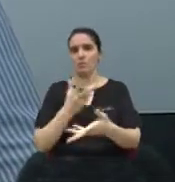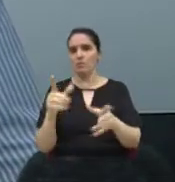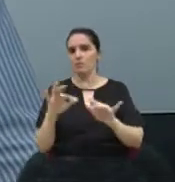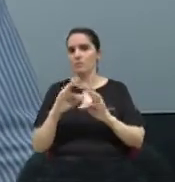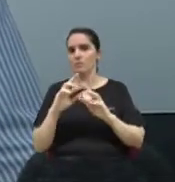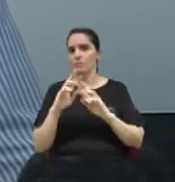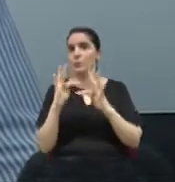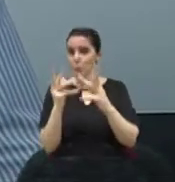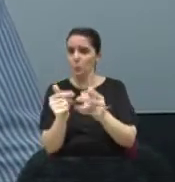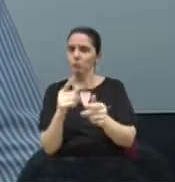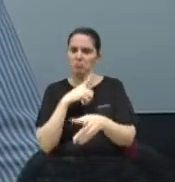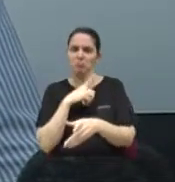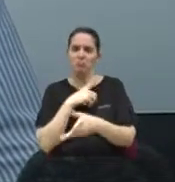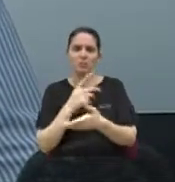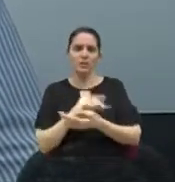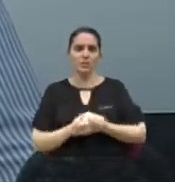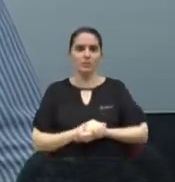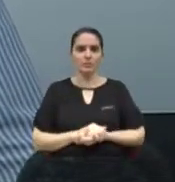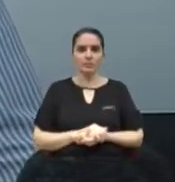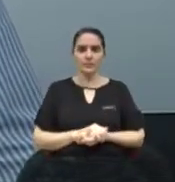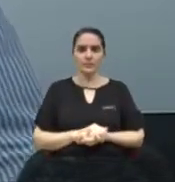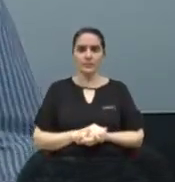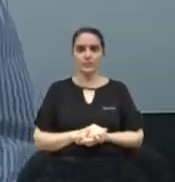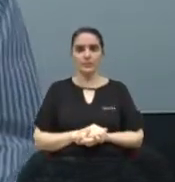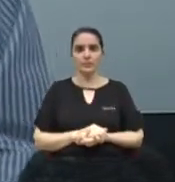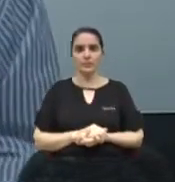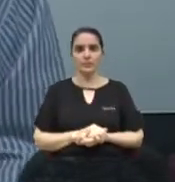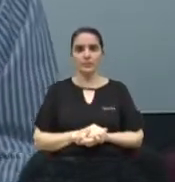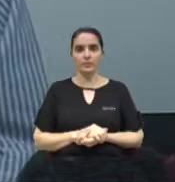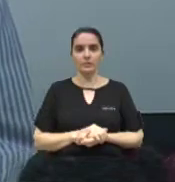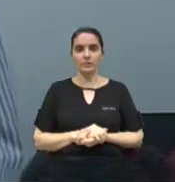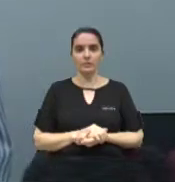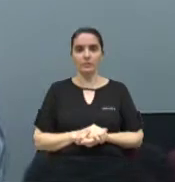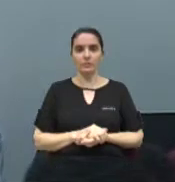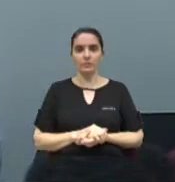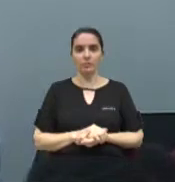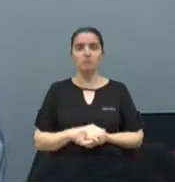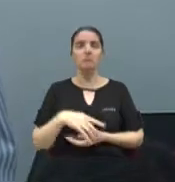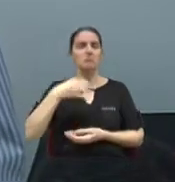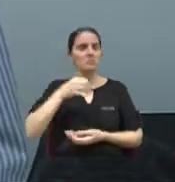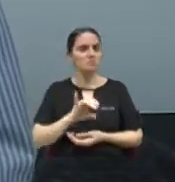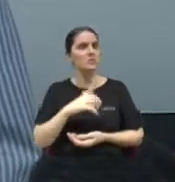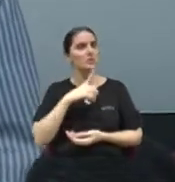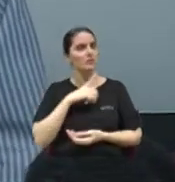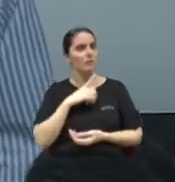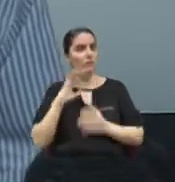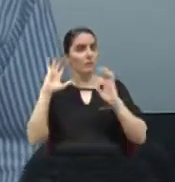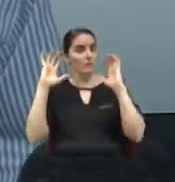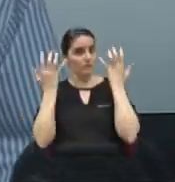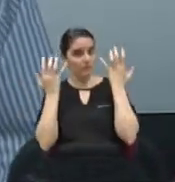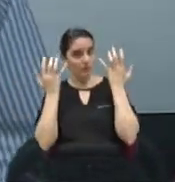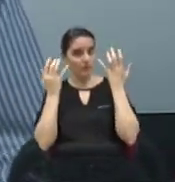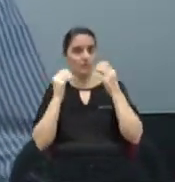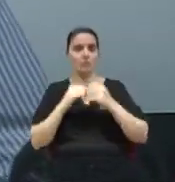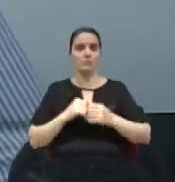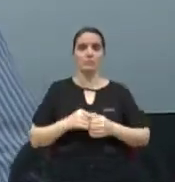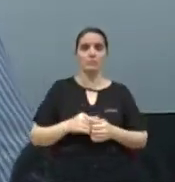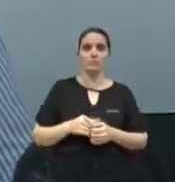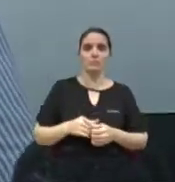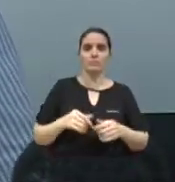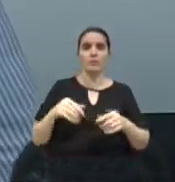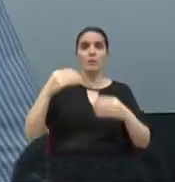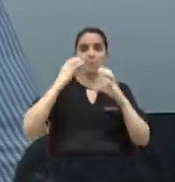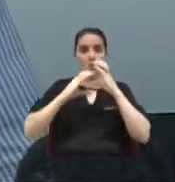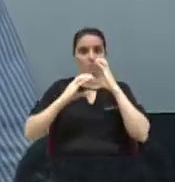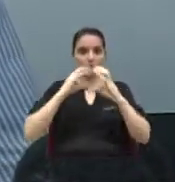nós também temos o nosso estilo musical. E quando fazemos qualquer evento musical gospel, nós não